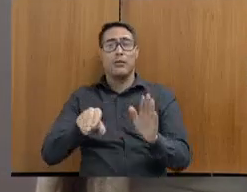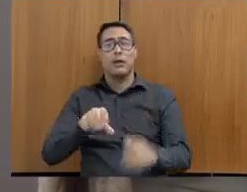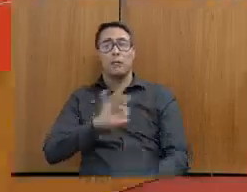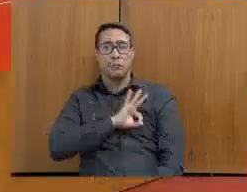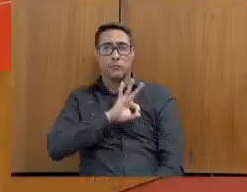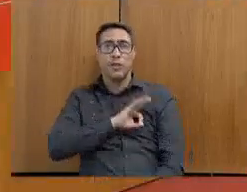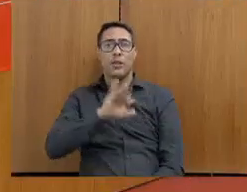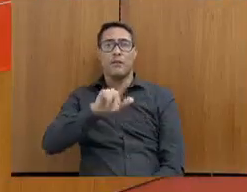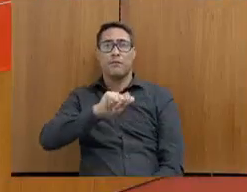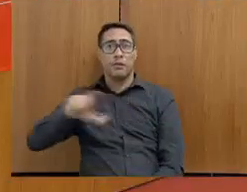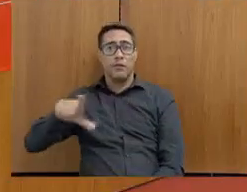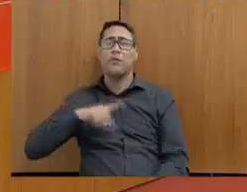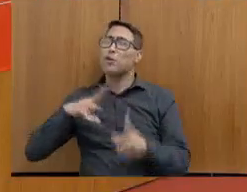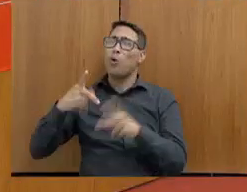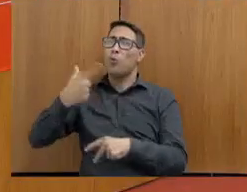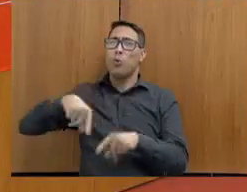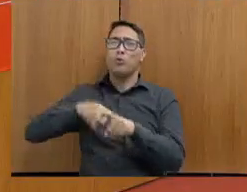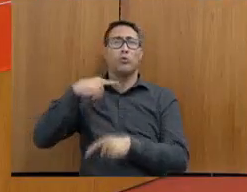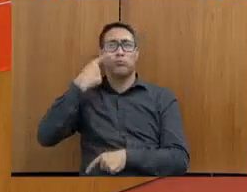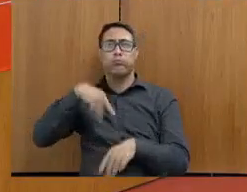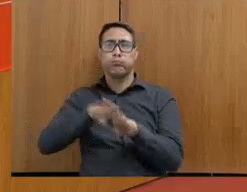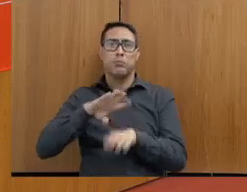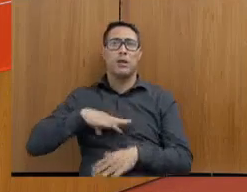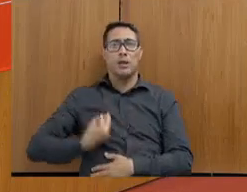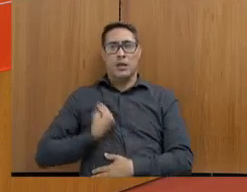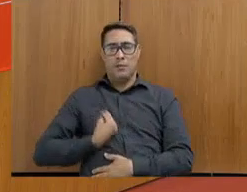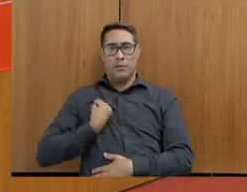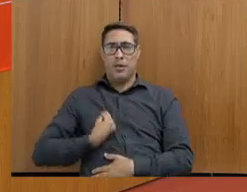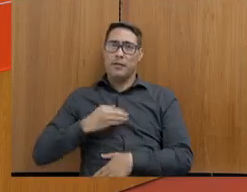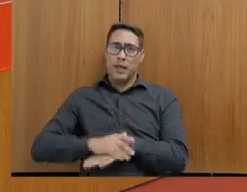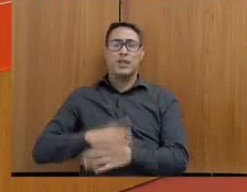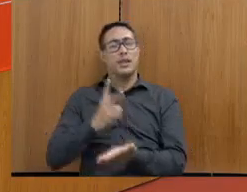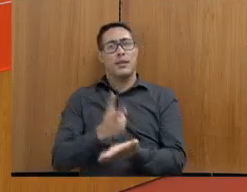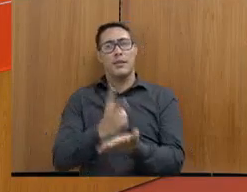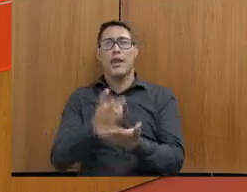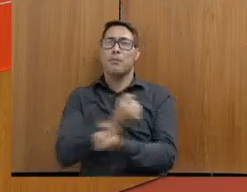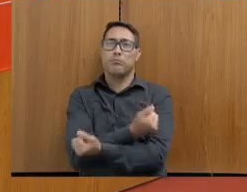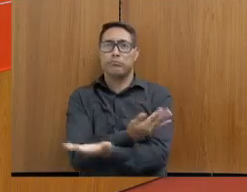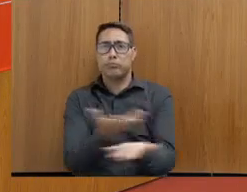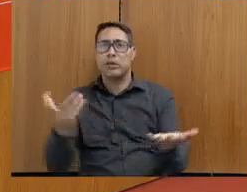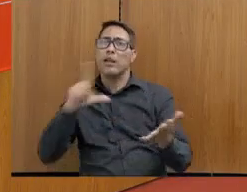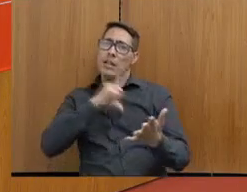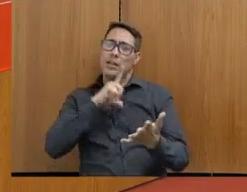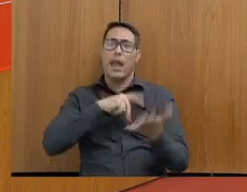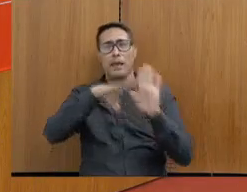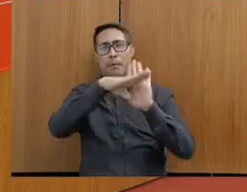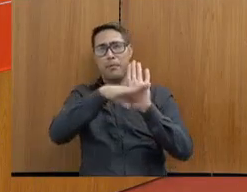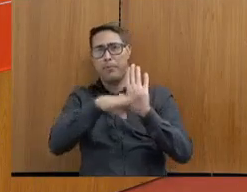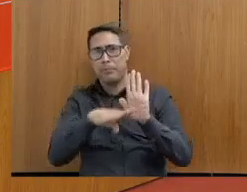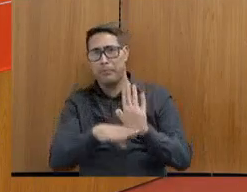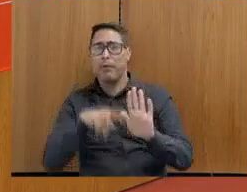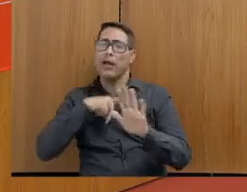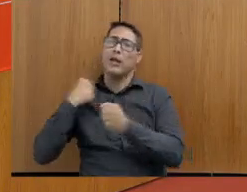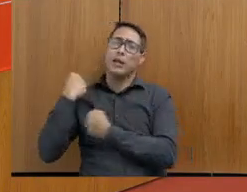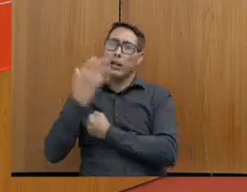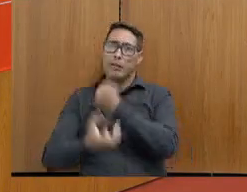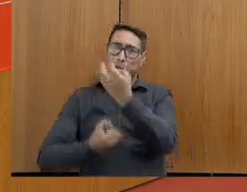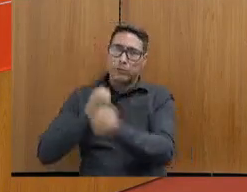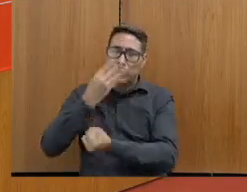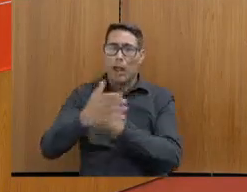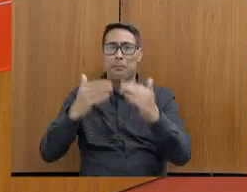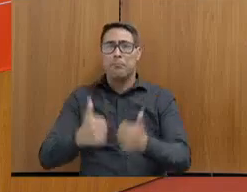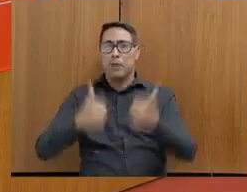os demais deputados presentes né Sempre é nos contemplam com emendas é que vem né a tanto propiciar o melhor